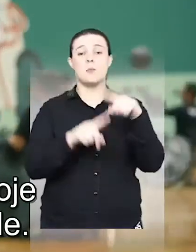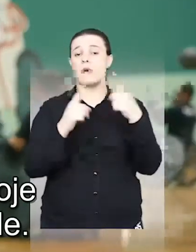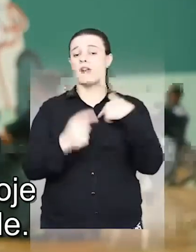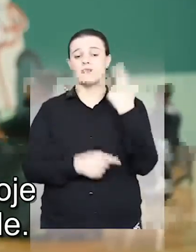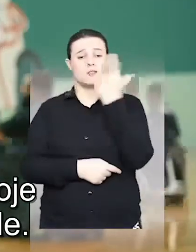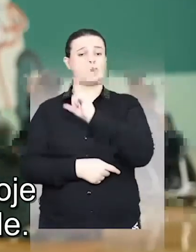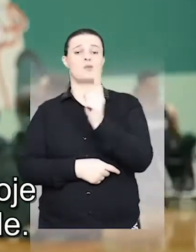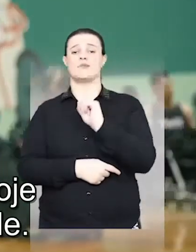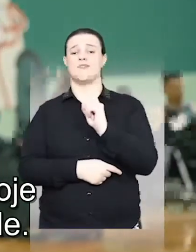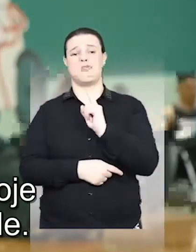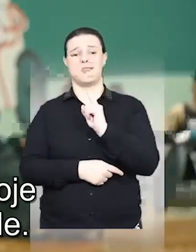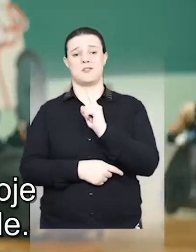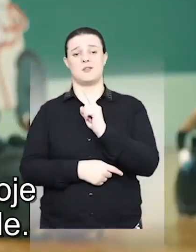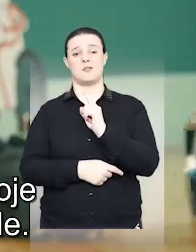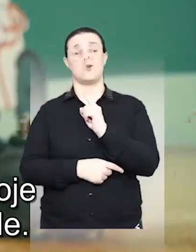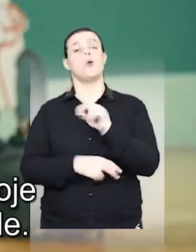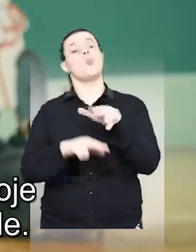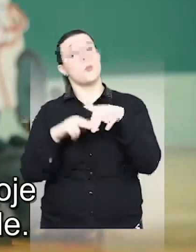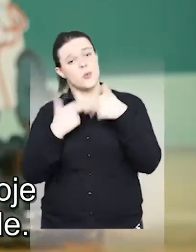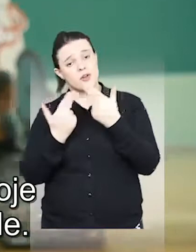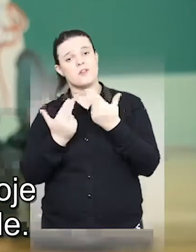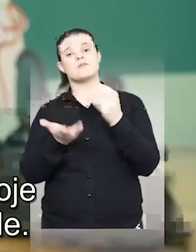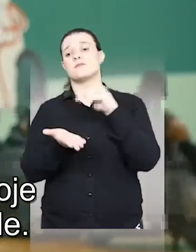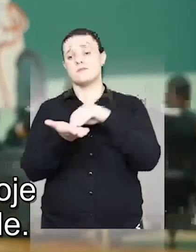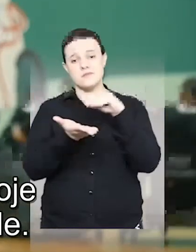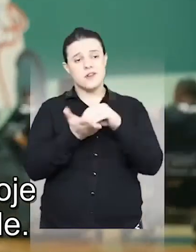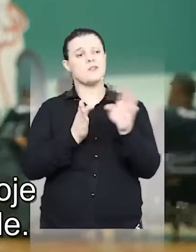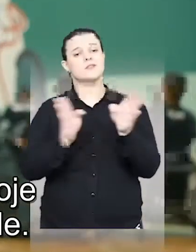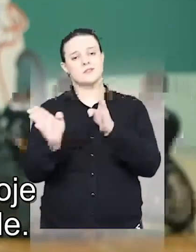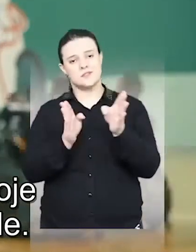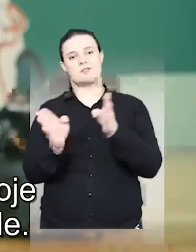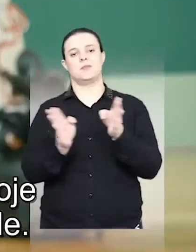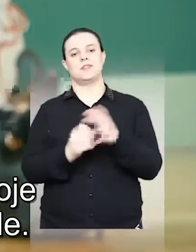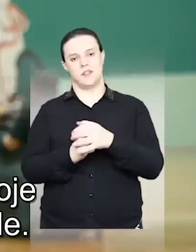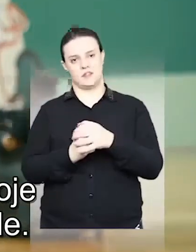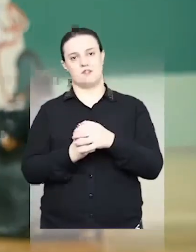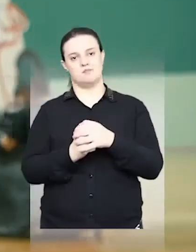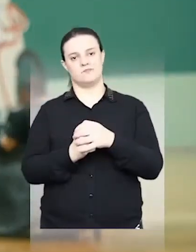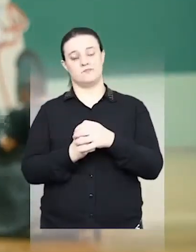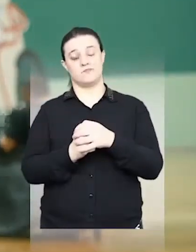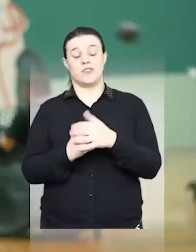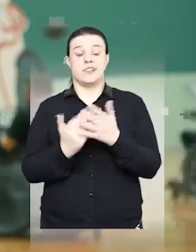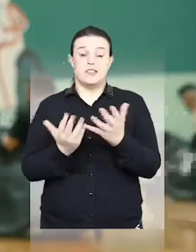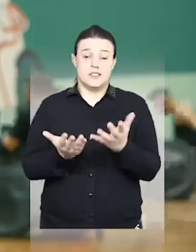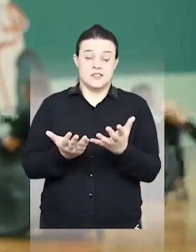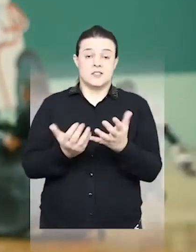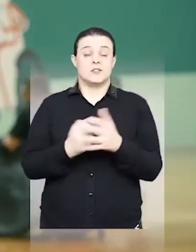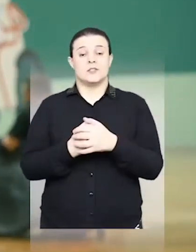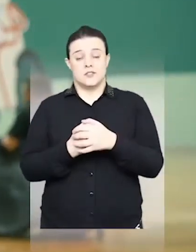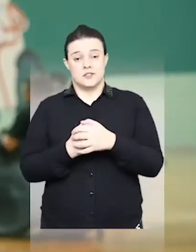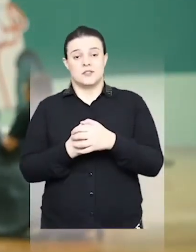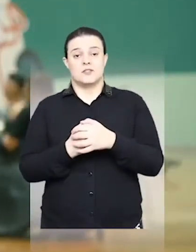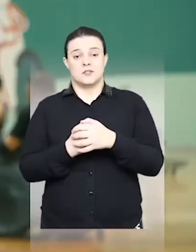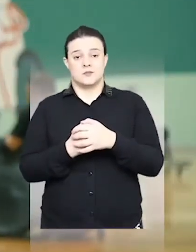eu não consigo hoje, né? Justamente por falta de acessibilidade.